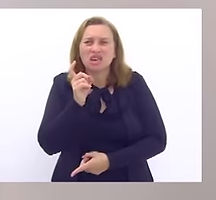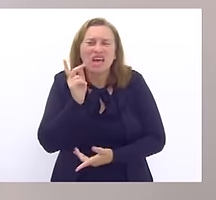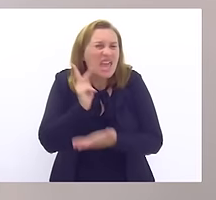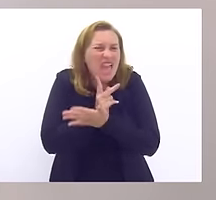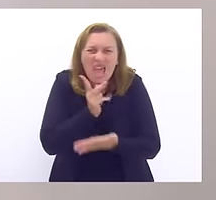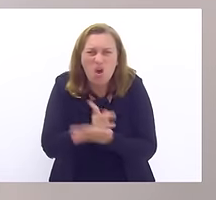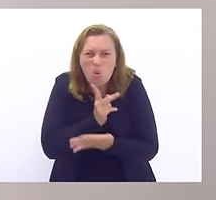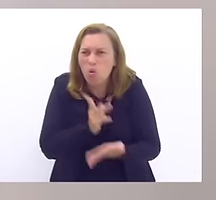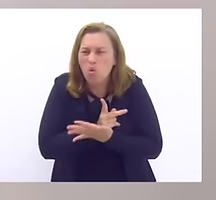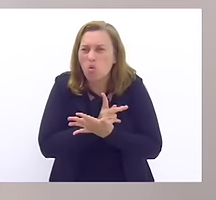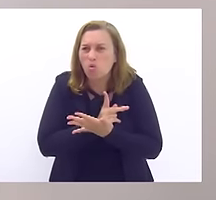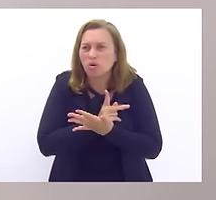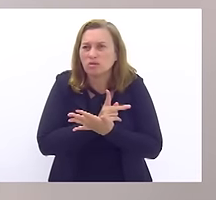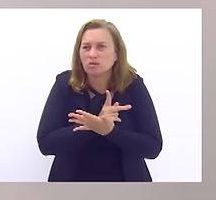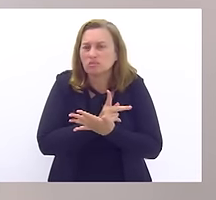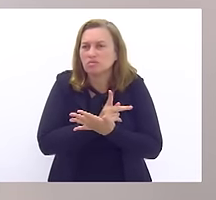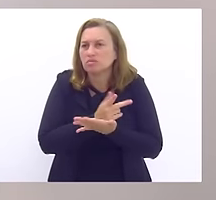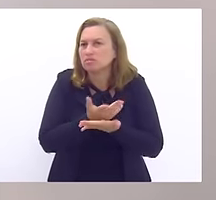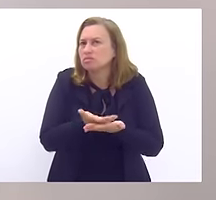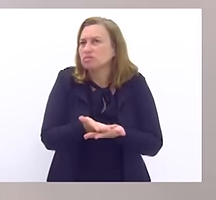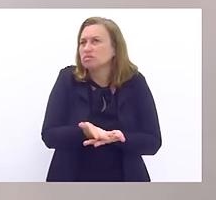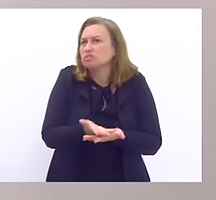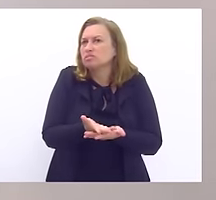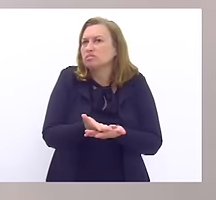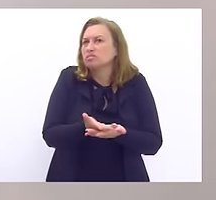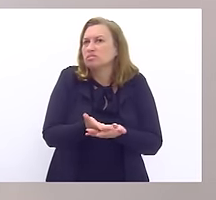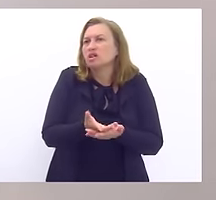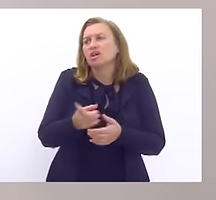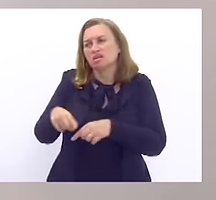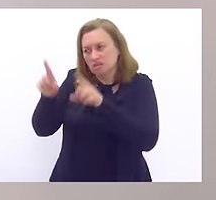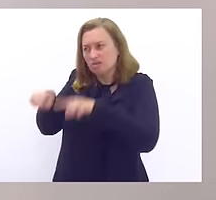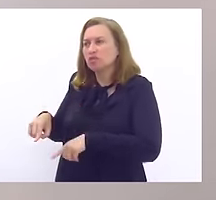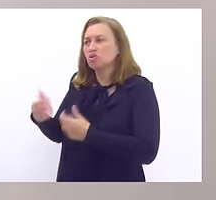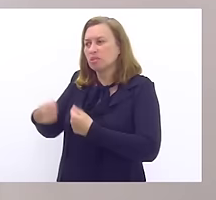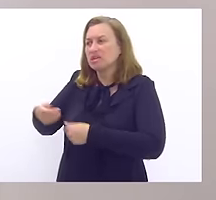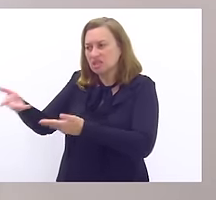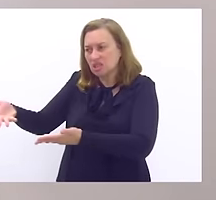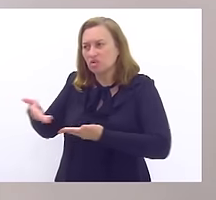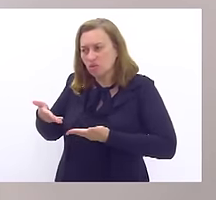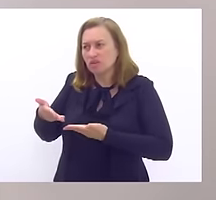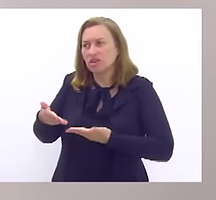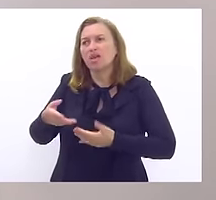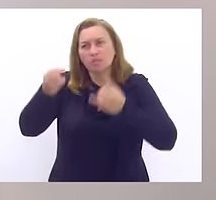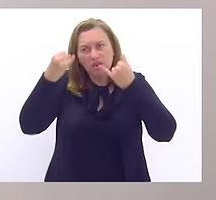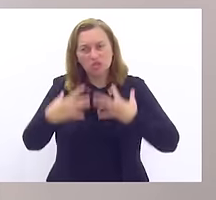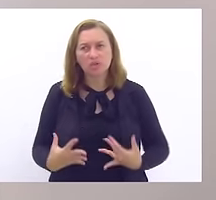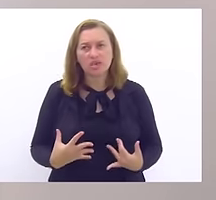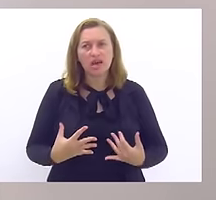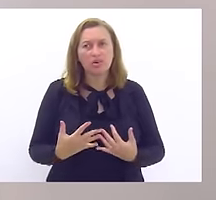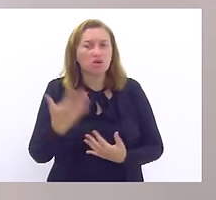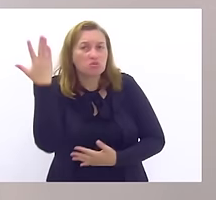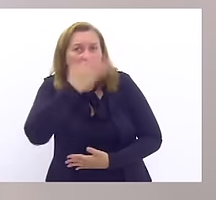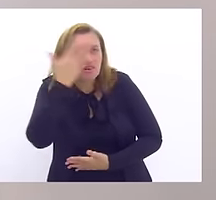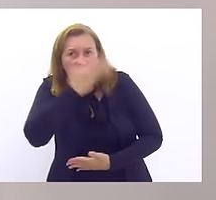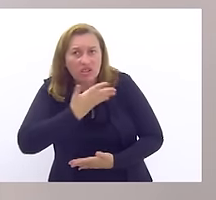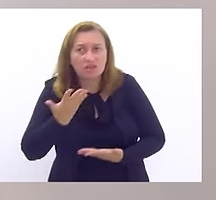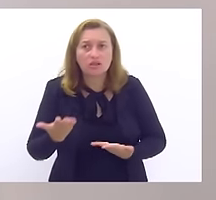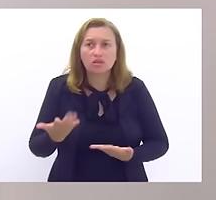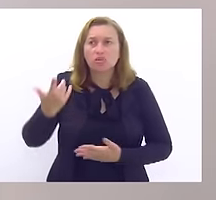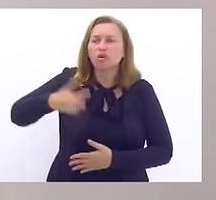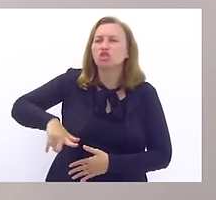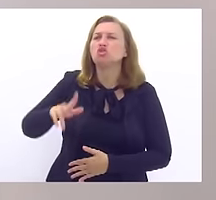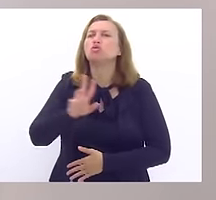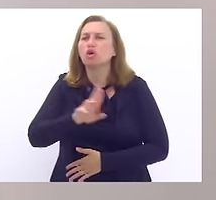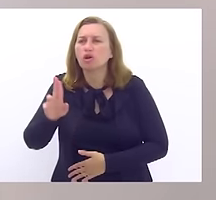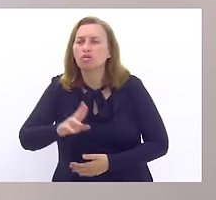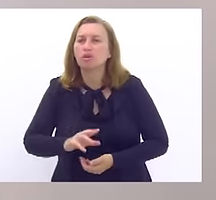ilegalidade que esse servidor tem que ser chamado aqui para explicar porque ele enxergando isso agora pode repetir o nome